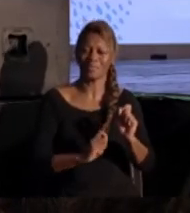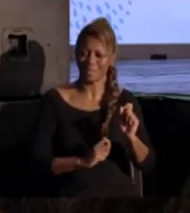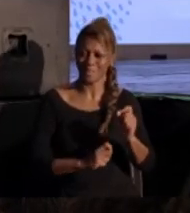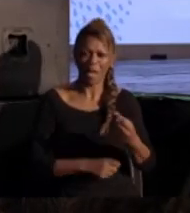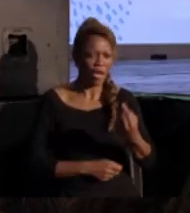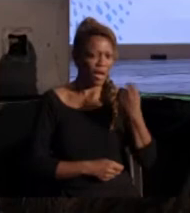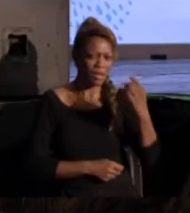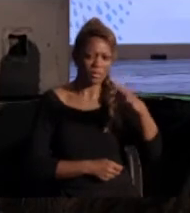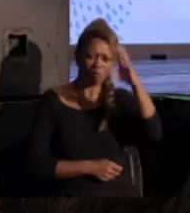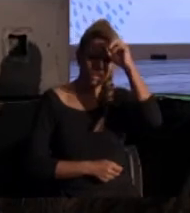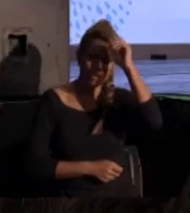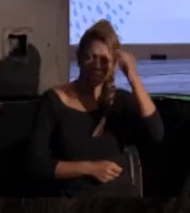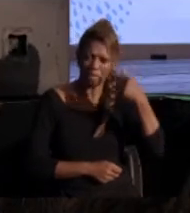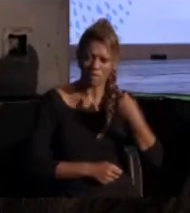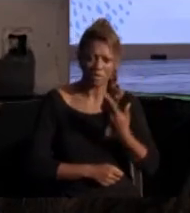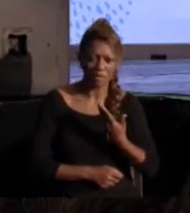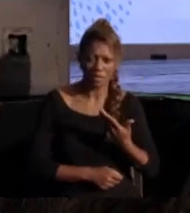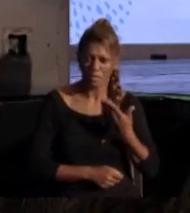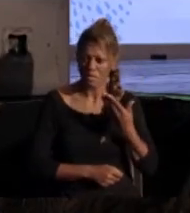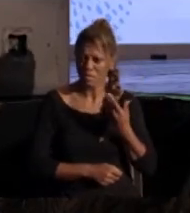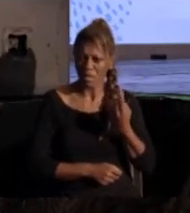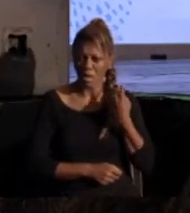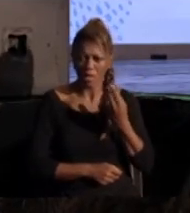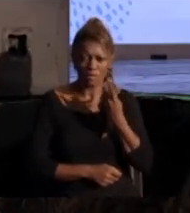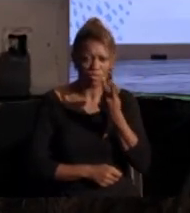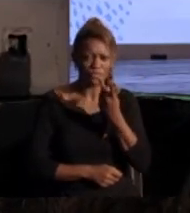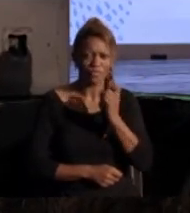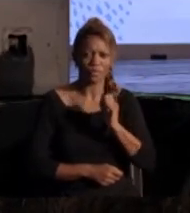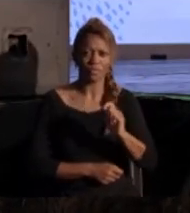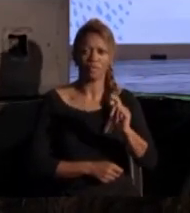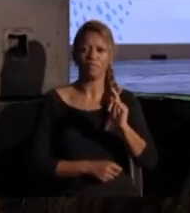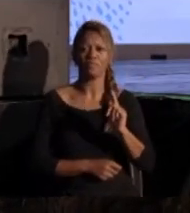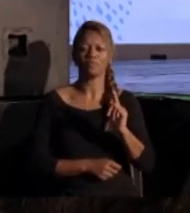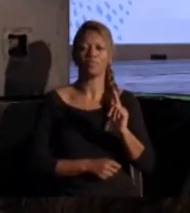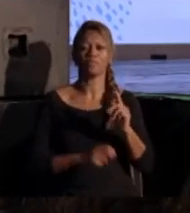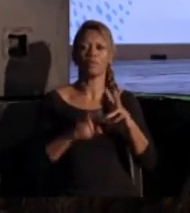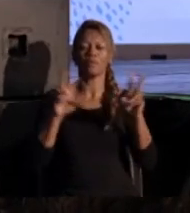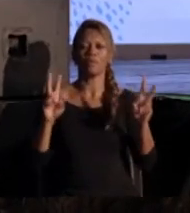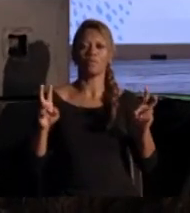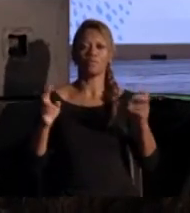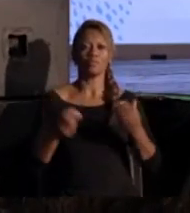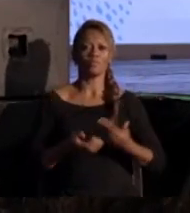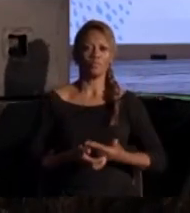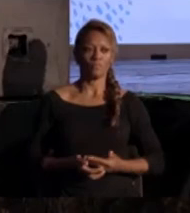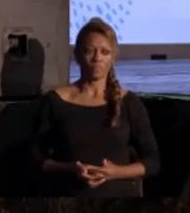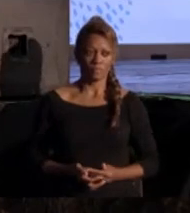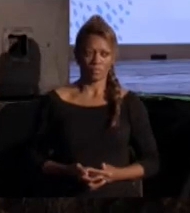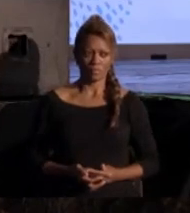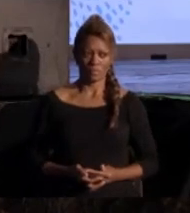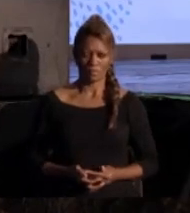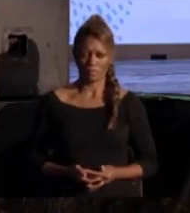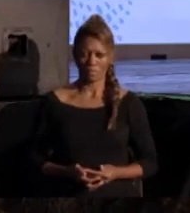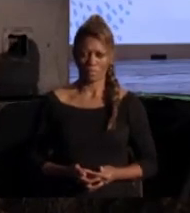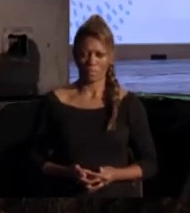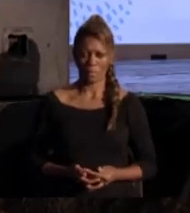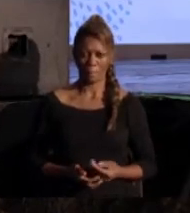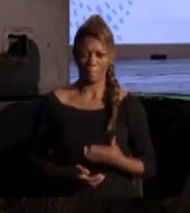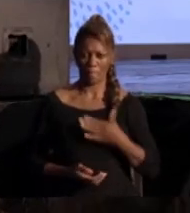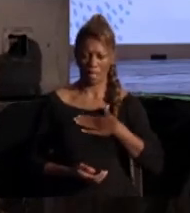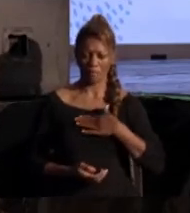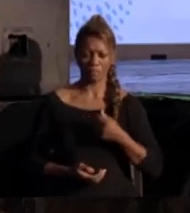aprendidas. E ele diz na Queda do Céu, eu era muito jovem, ele